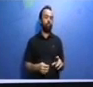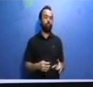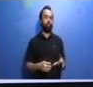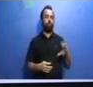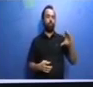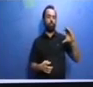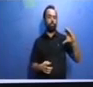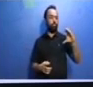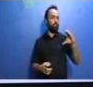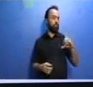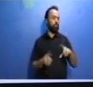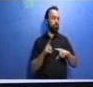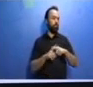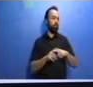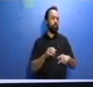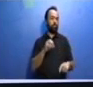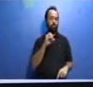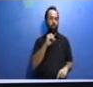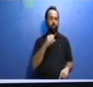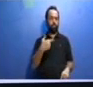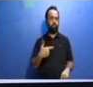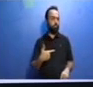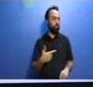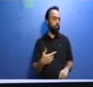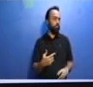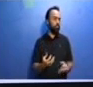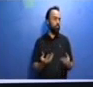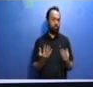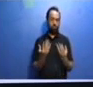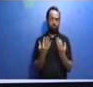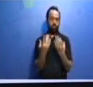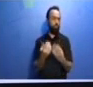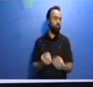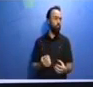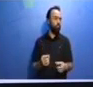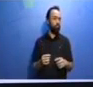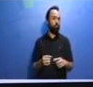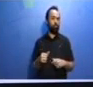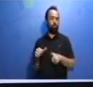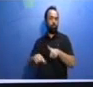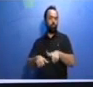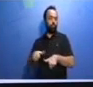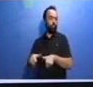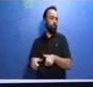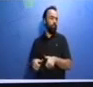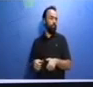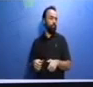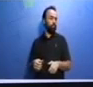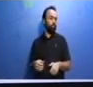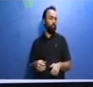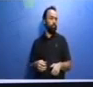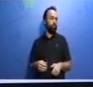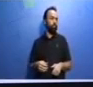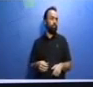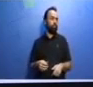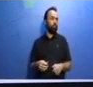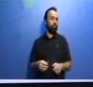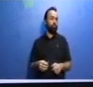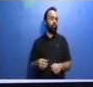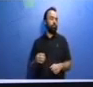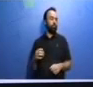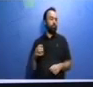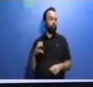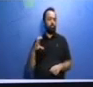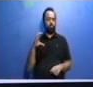C, mais o gás oxigênio do ar. Ocorre a combustão e a reação química que ocorreu entre a queima,